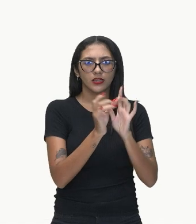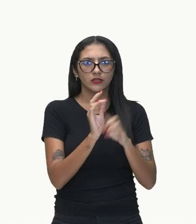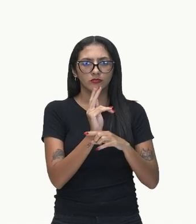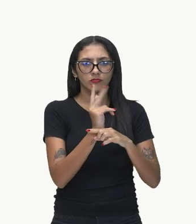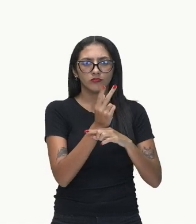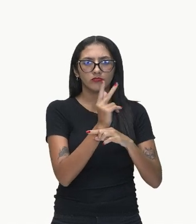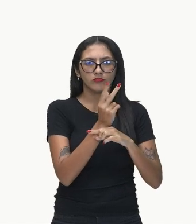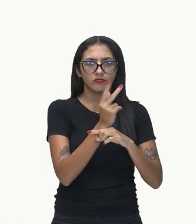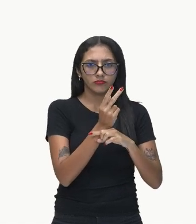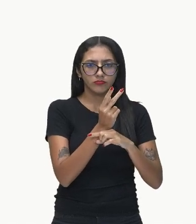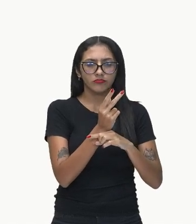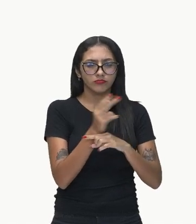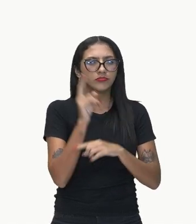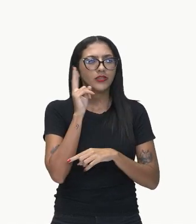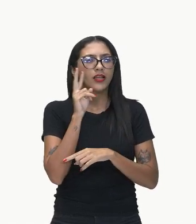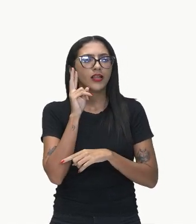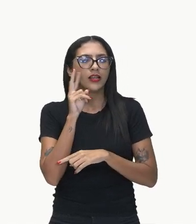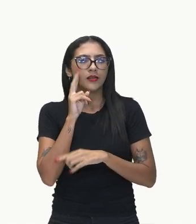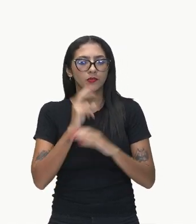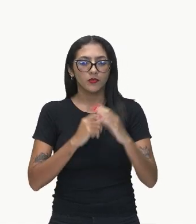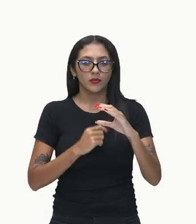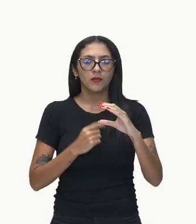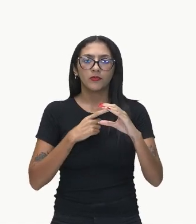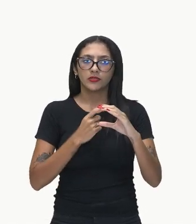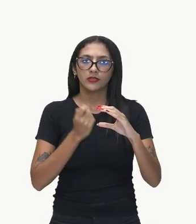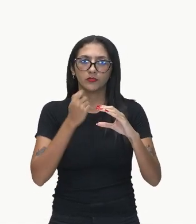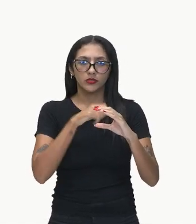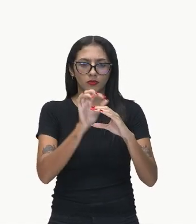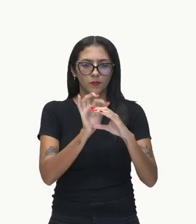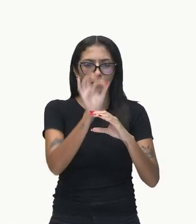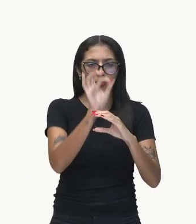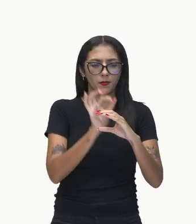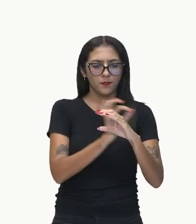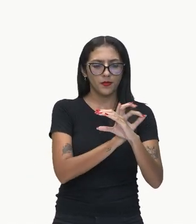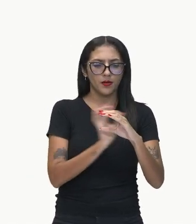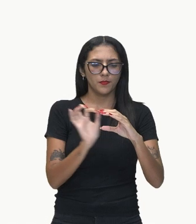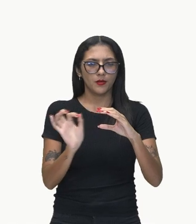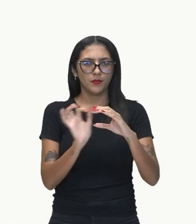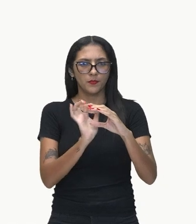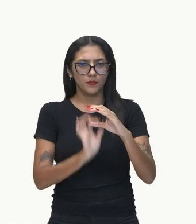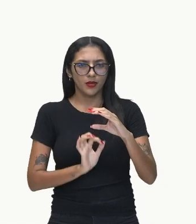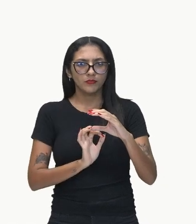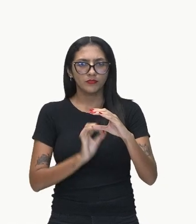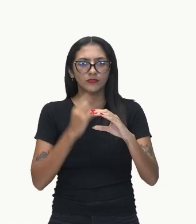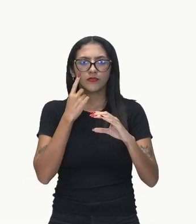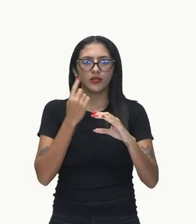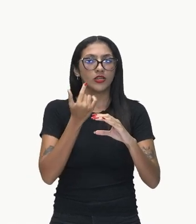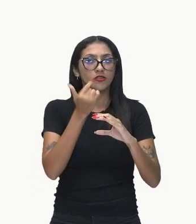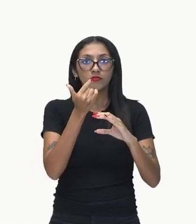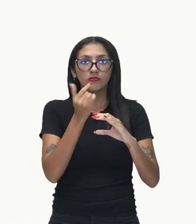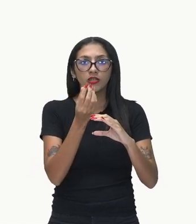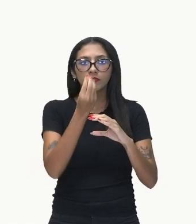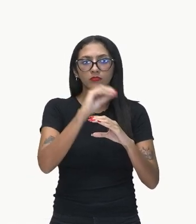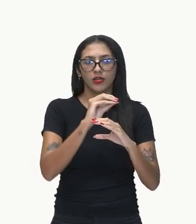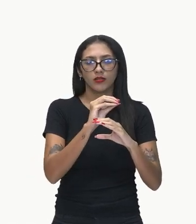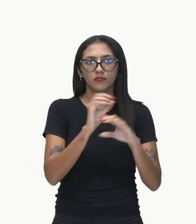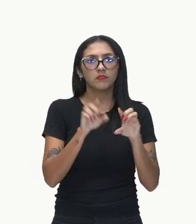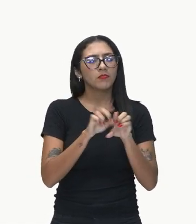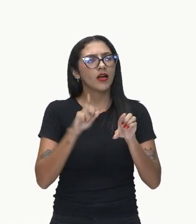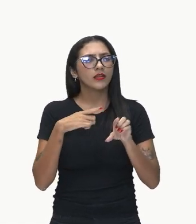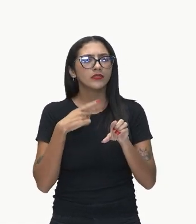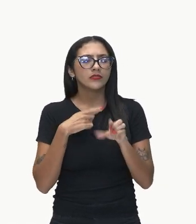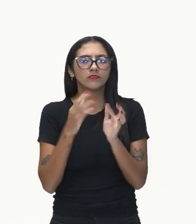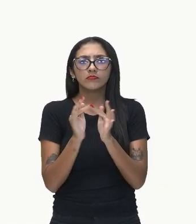carbono faz 4 ligações? Então, tá aqui, ó, os hidrogênios, eles não estão aparecendo. É muito mais simples da gente